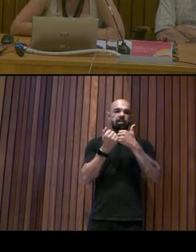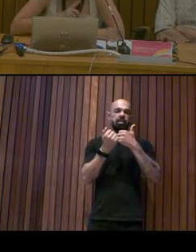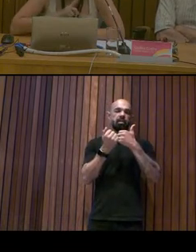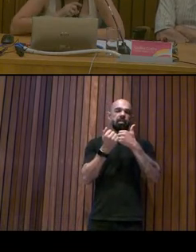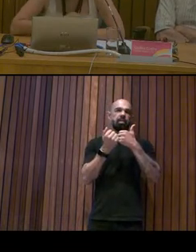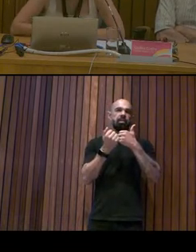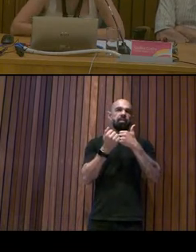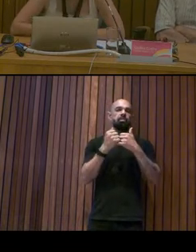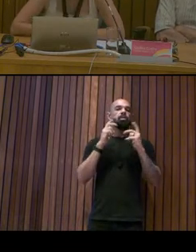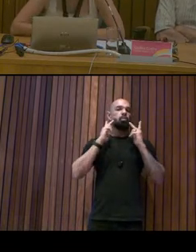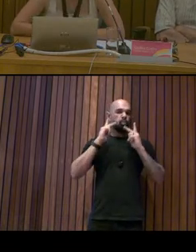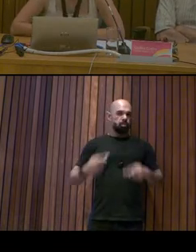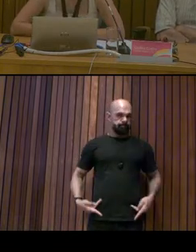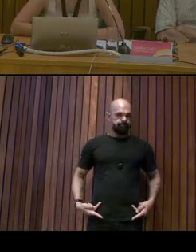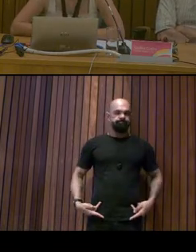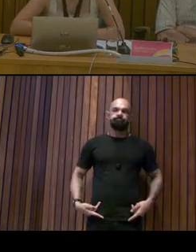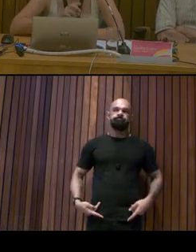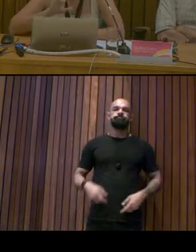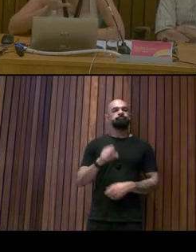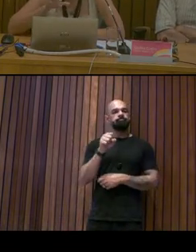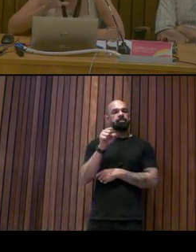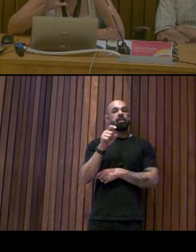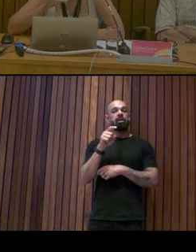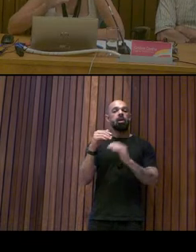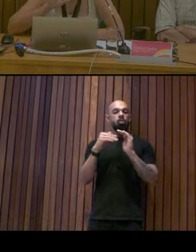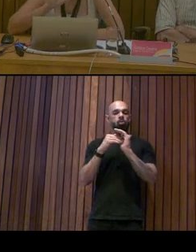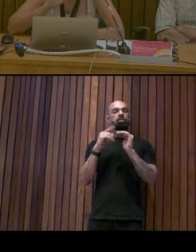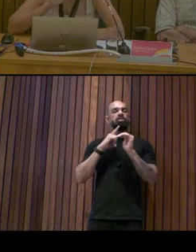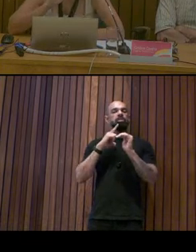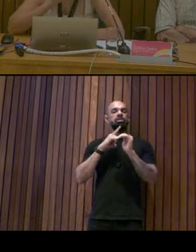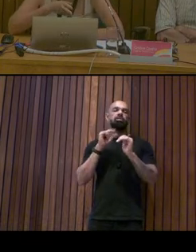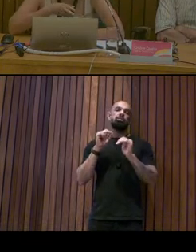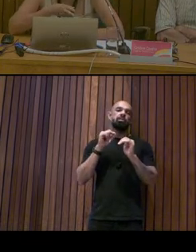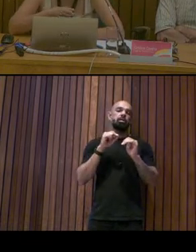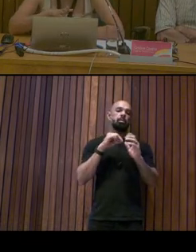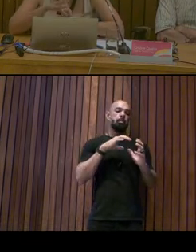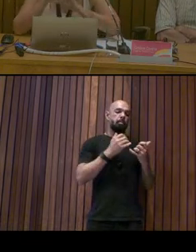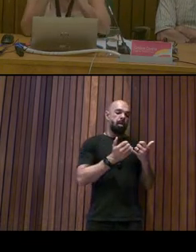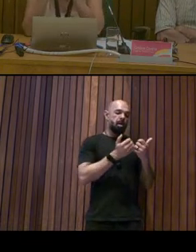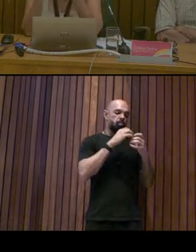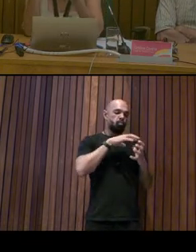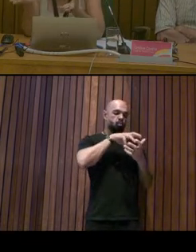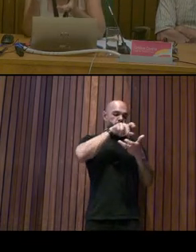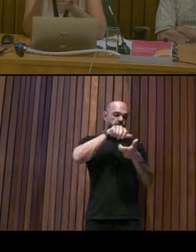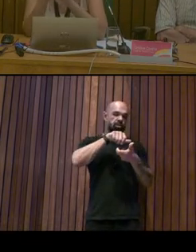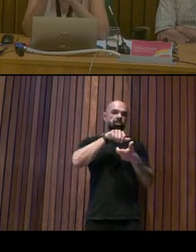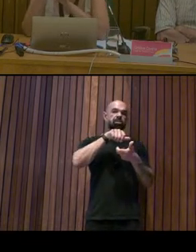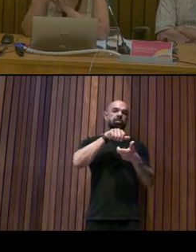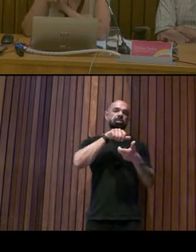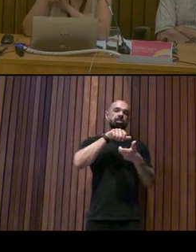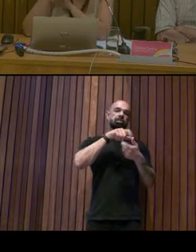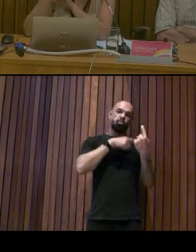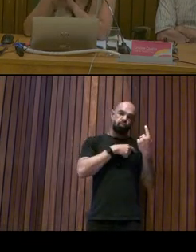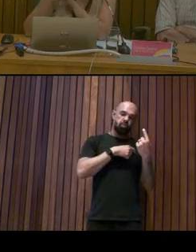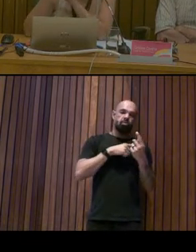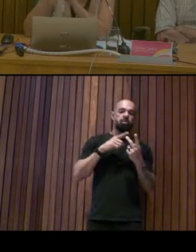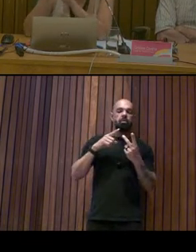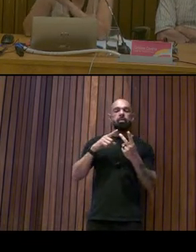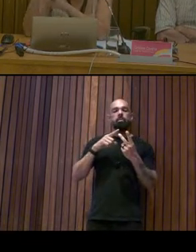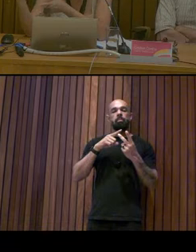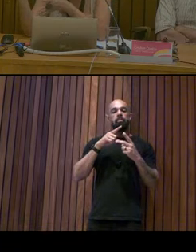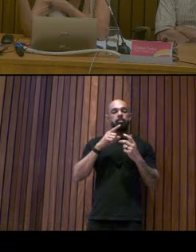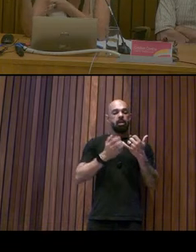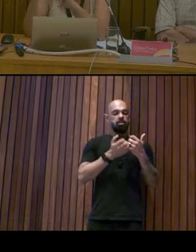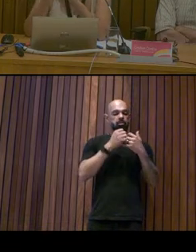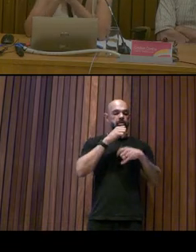Patrimônio da humanidade, porque é isso. A Unesco ela tem essa coisa, o patrimônio mundial é o patrimônio material e o